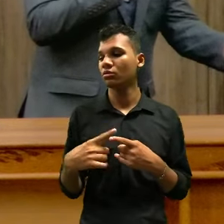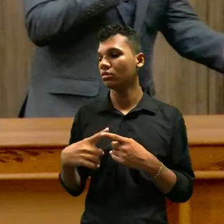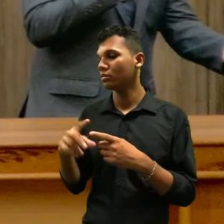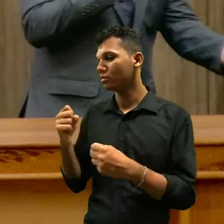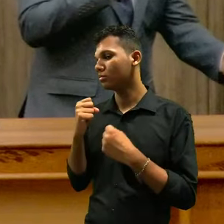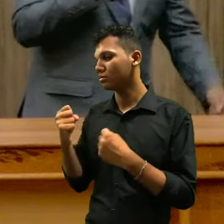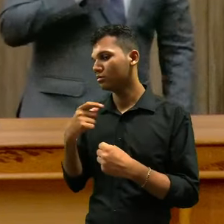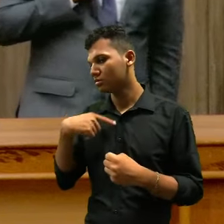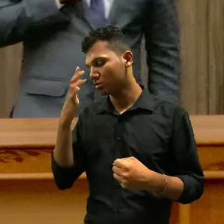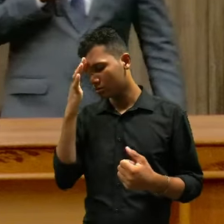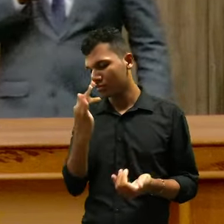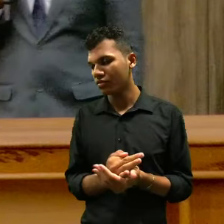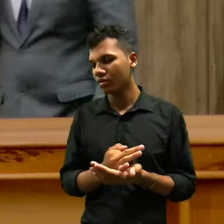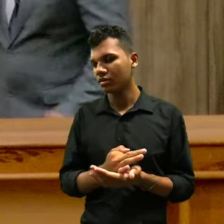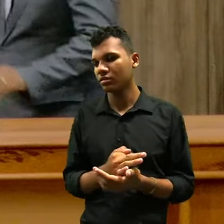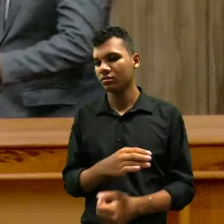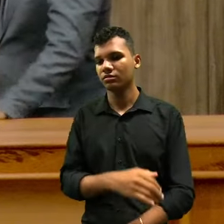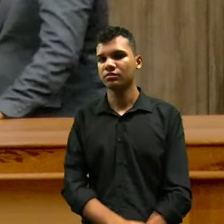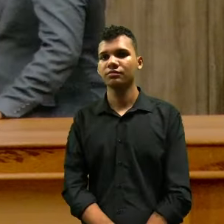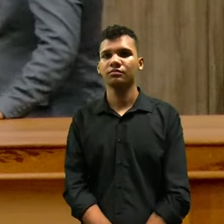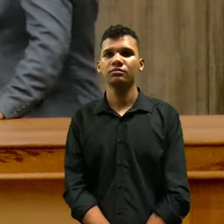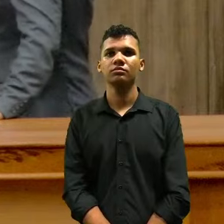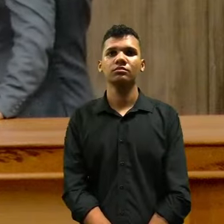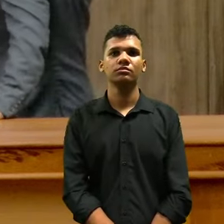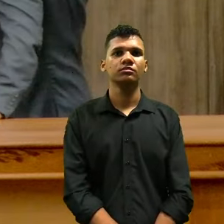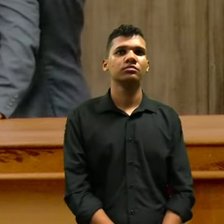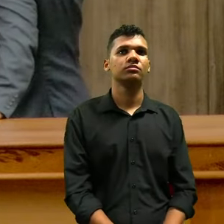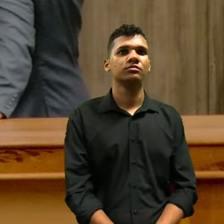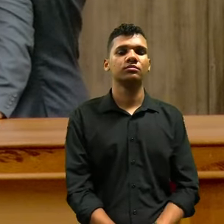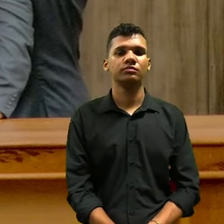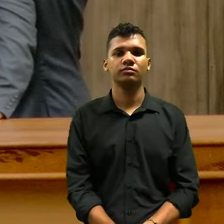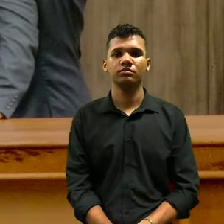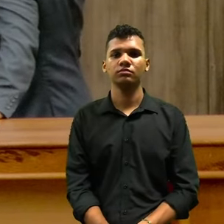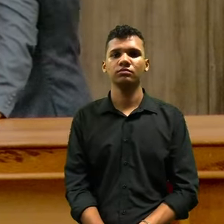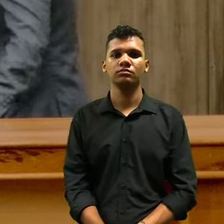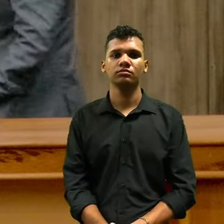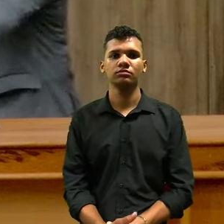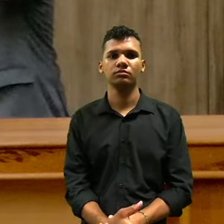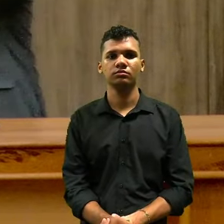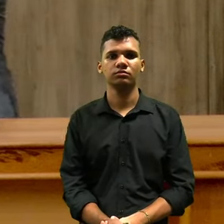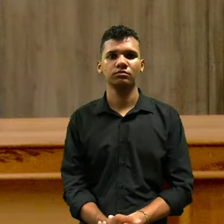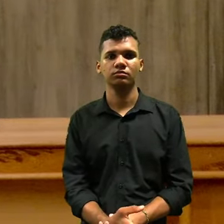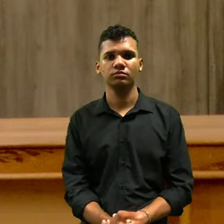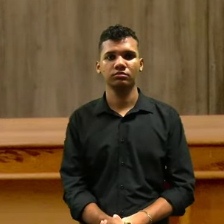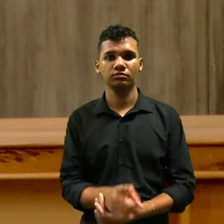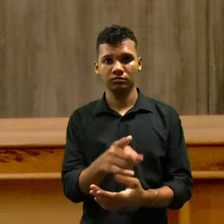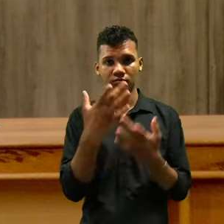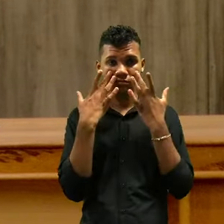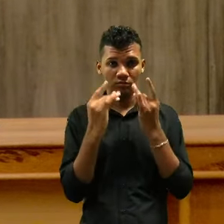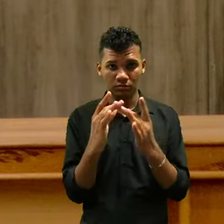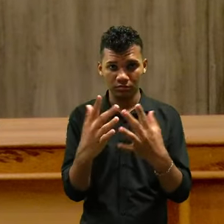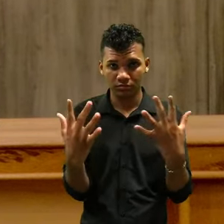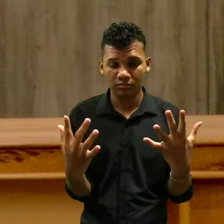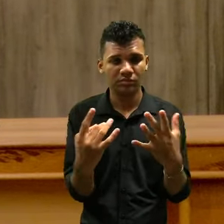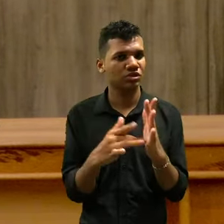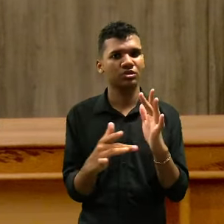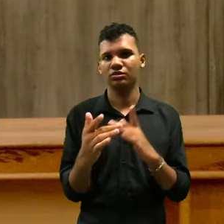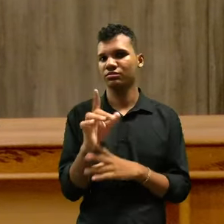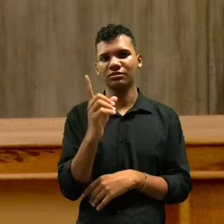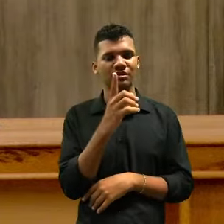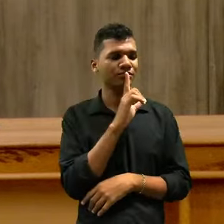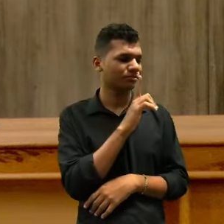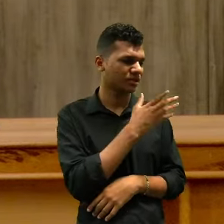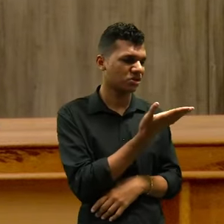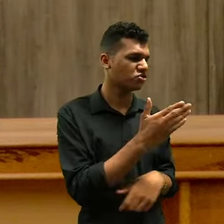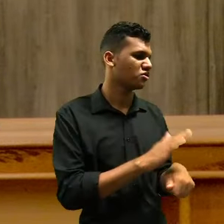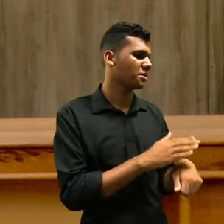a fé é meu irmão é Olhe para cá Jesus não te chama para piquenique